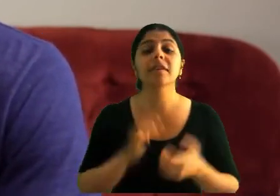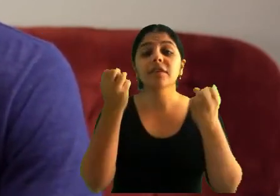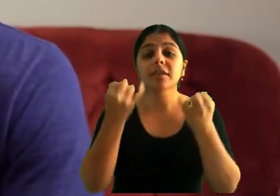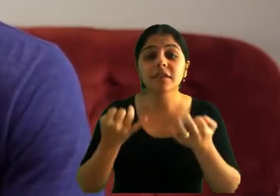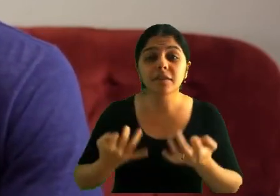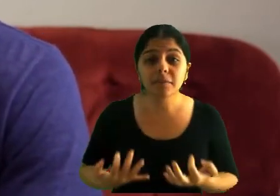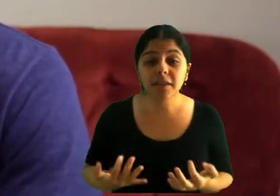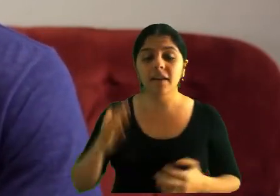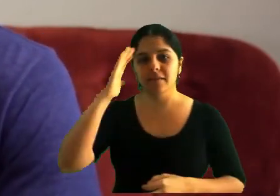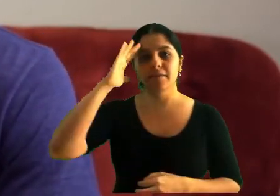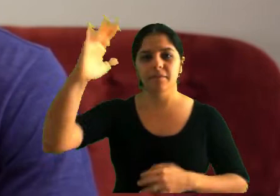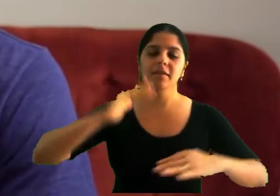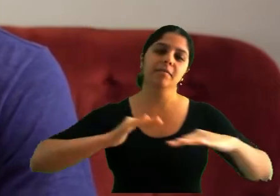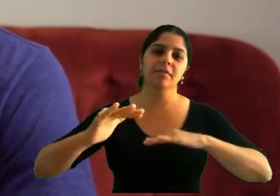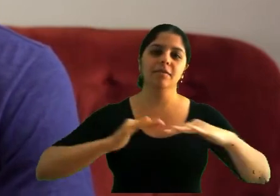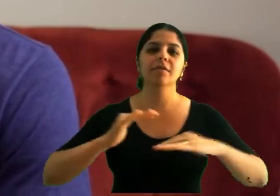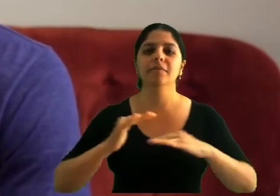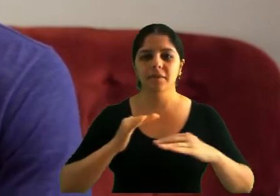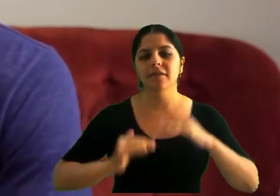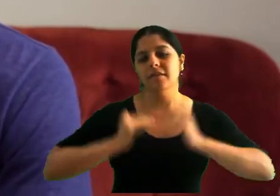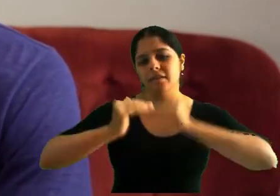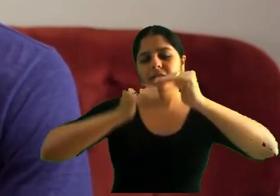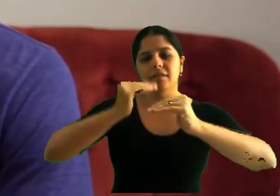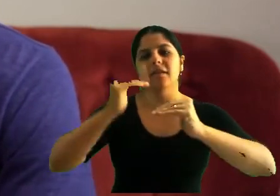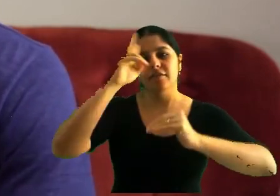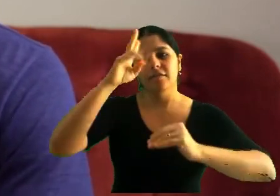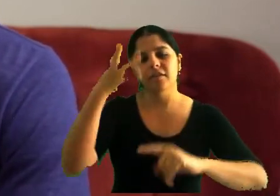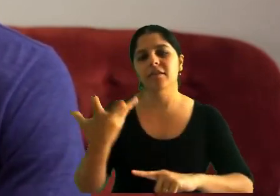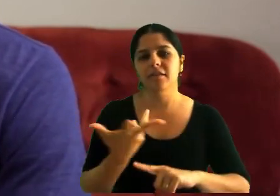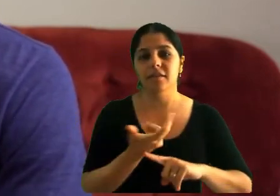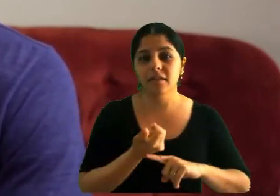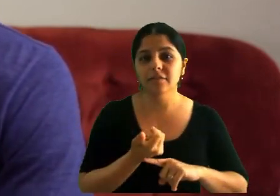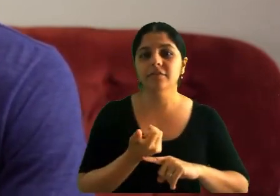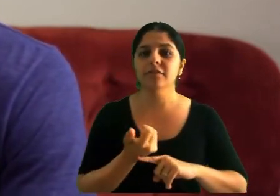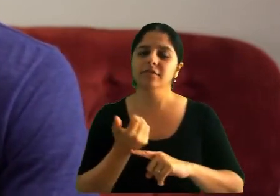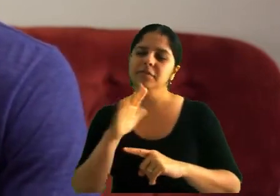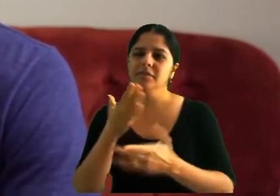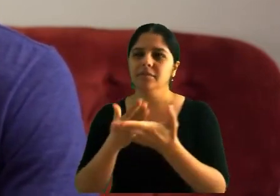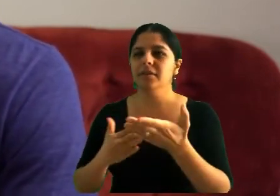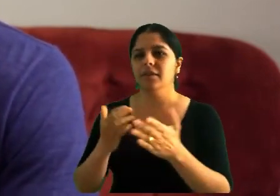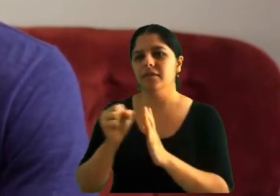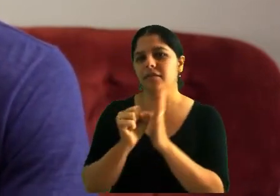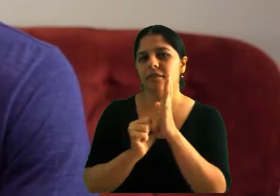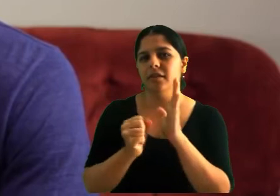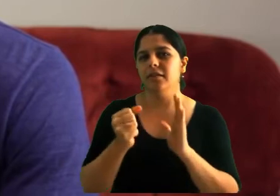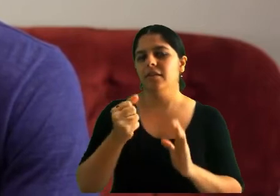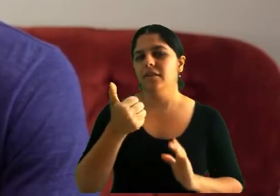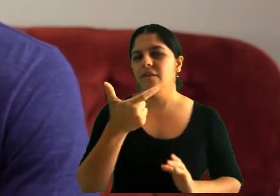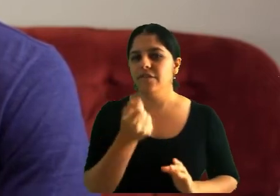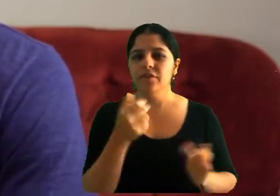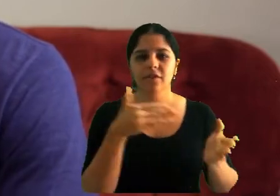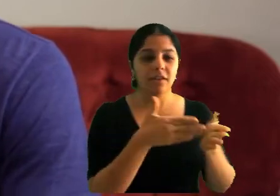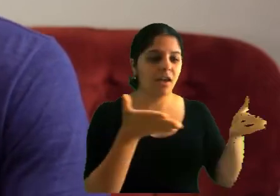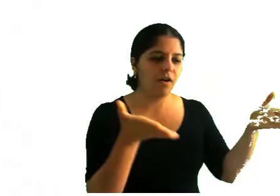contemporânea. Eu vou falar aqui sobre os principais movimentos que construíram a história da arte, desde a metade do século XX